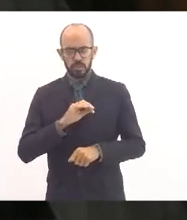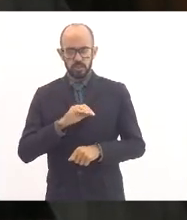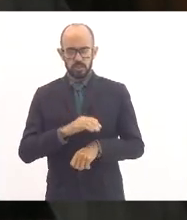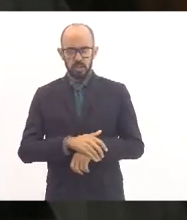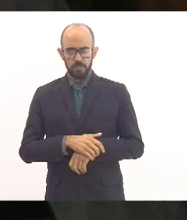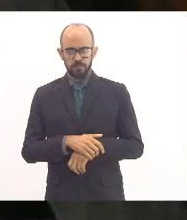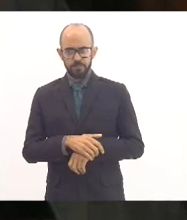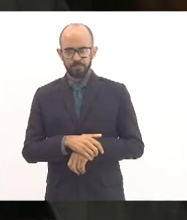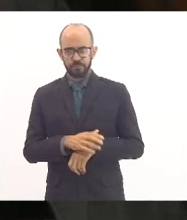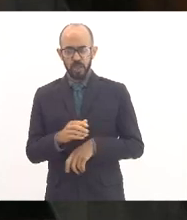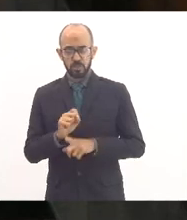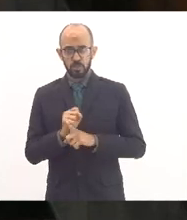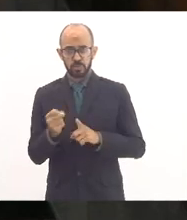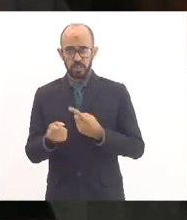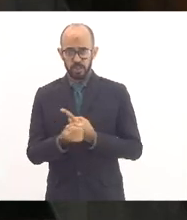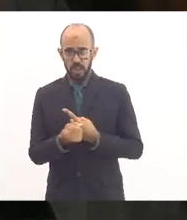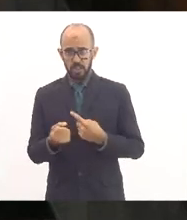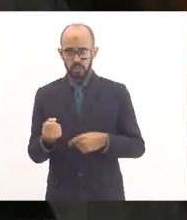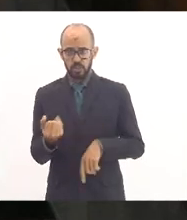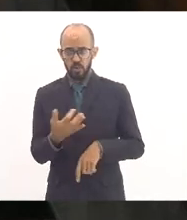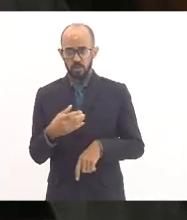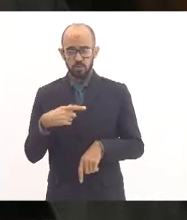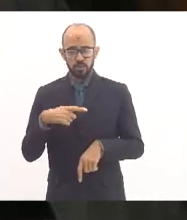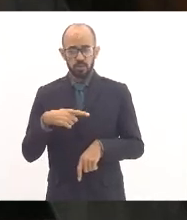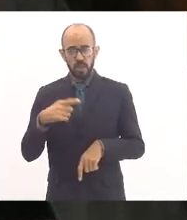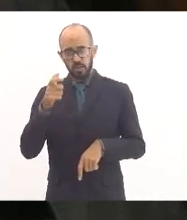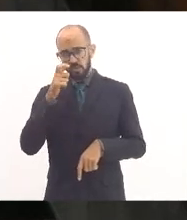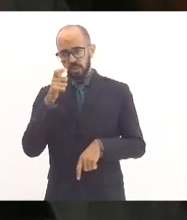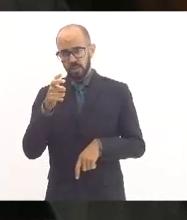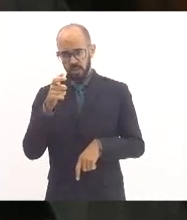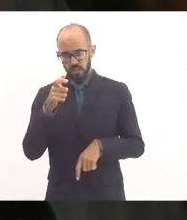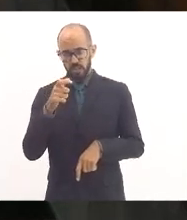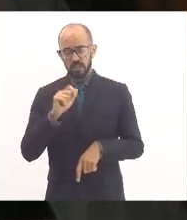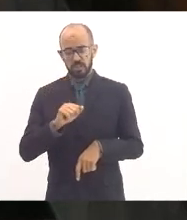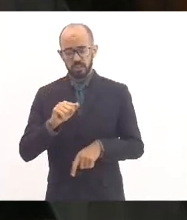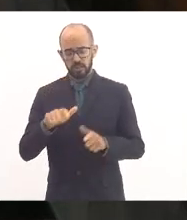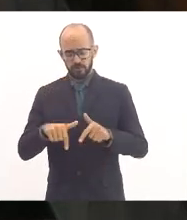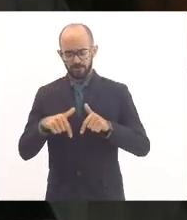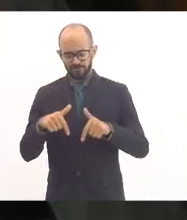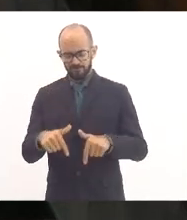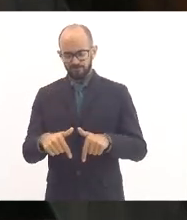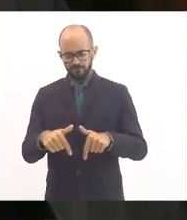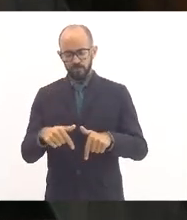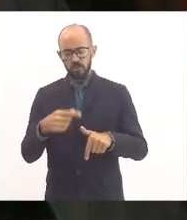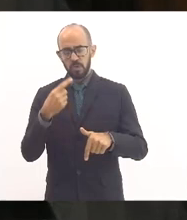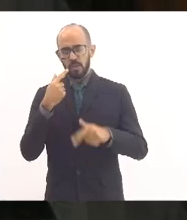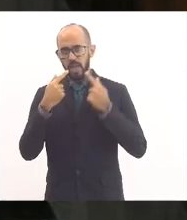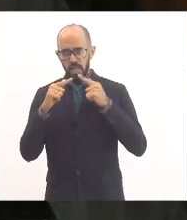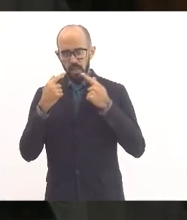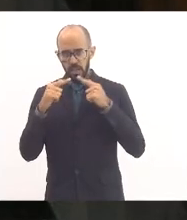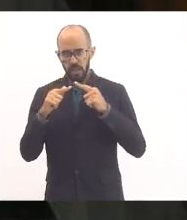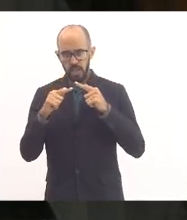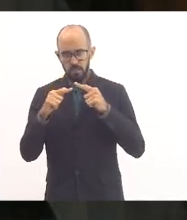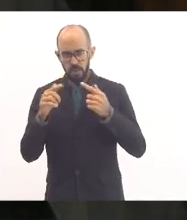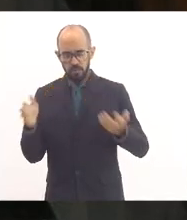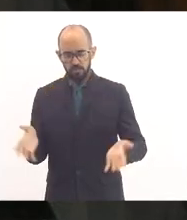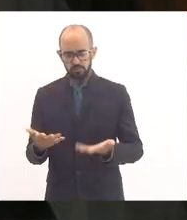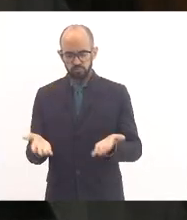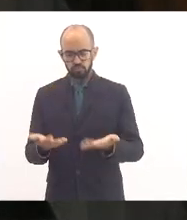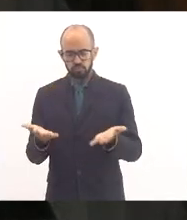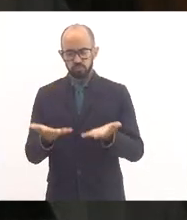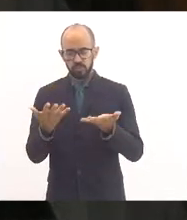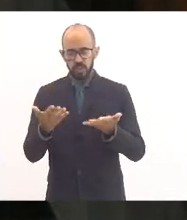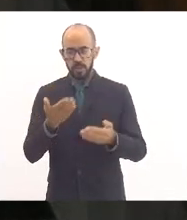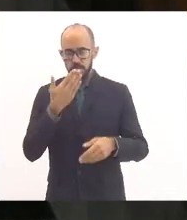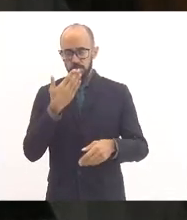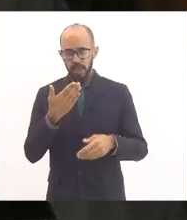quando tem uma expectativa um enfrentamento quando crítica quando elogia quando cobra